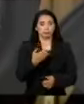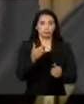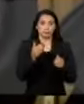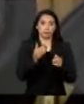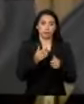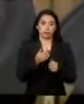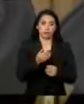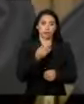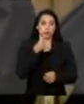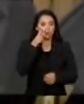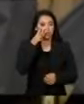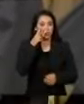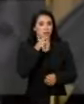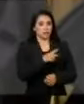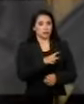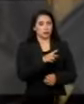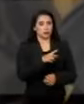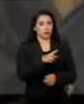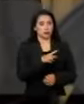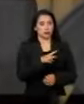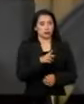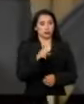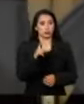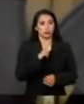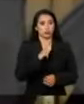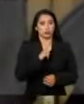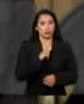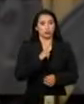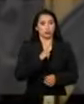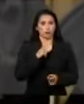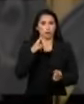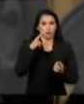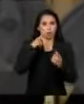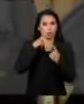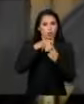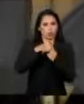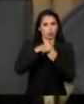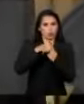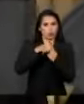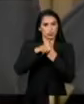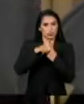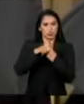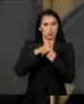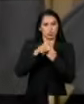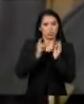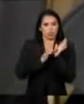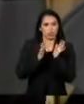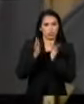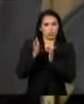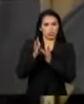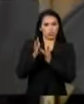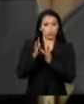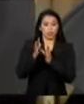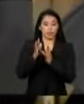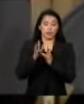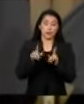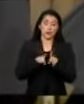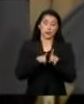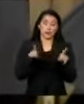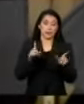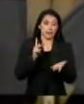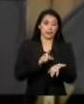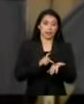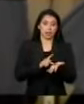mas estou vendo ele ali indevidamente pregado numa cruz, porque, na verdade, ele ressuscitou, para dizer a